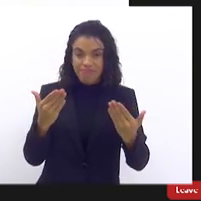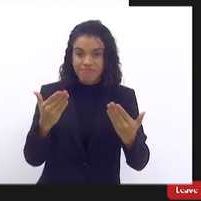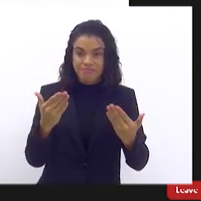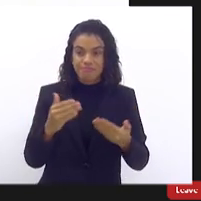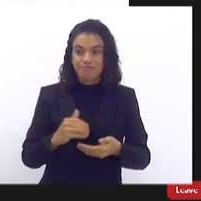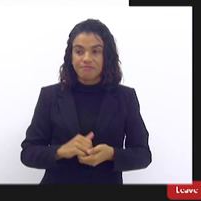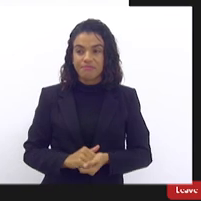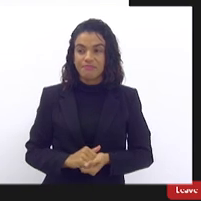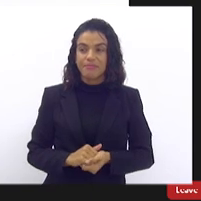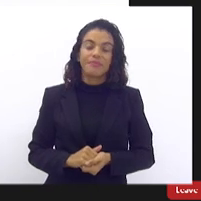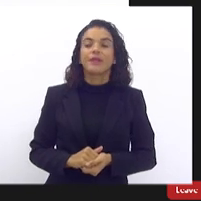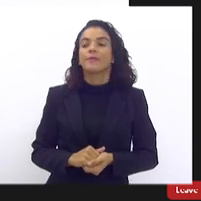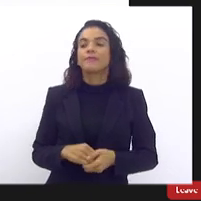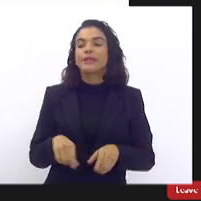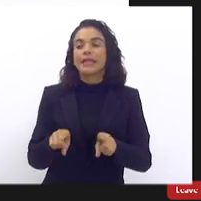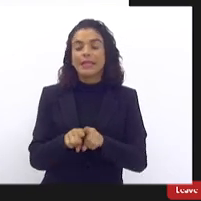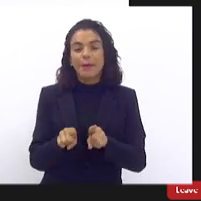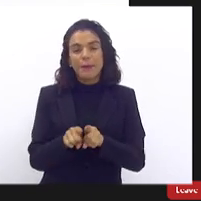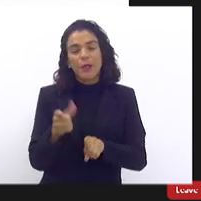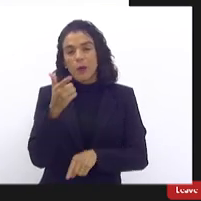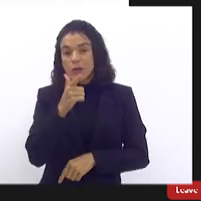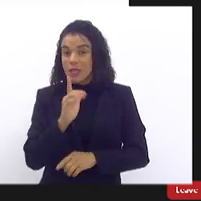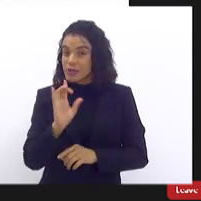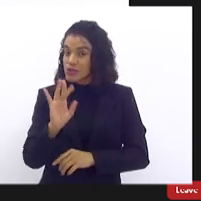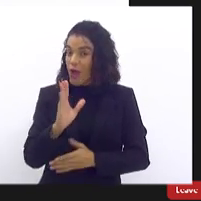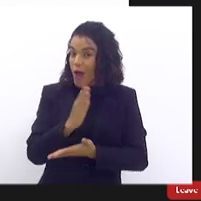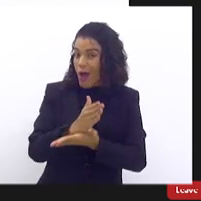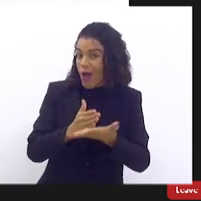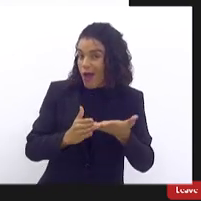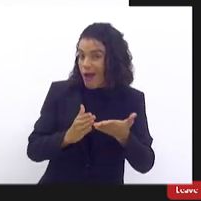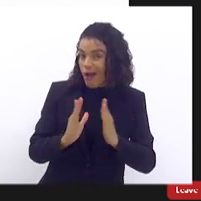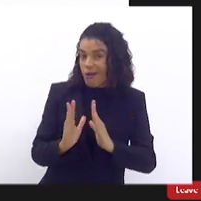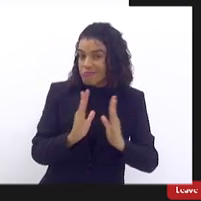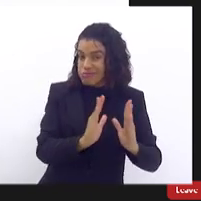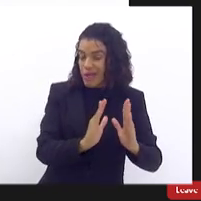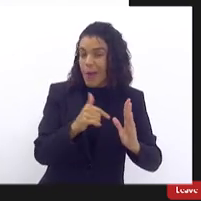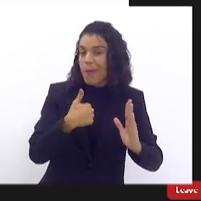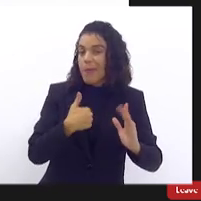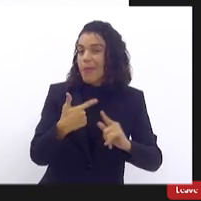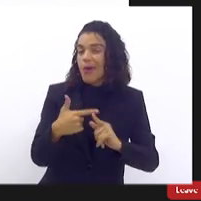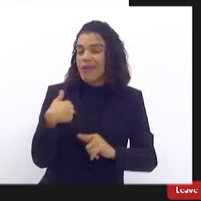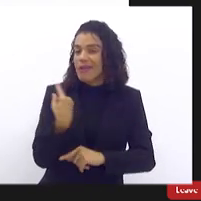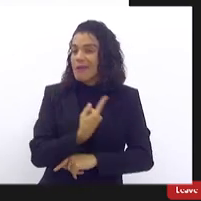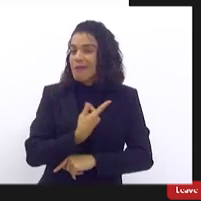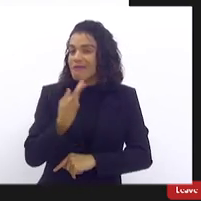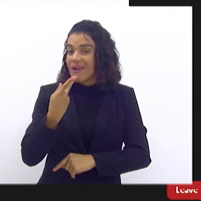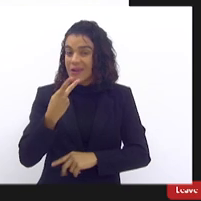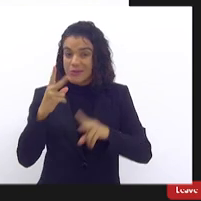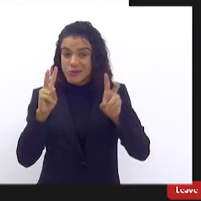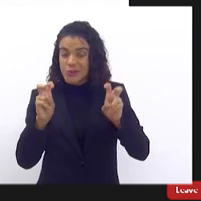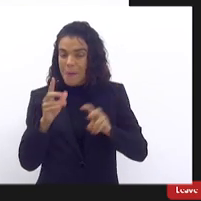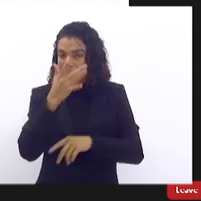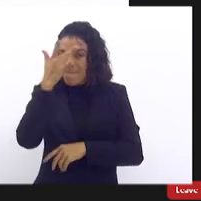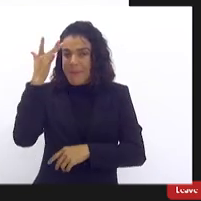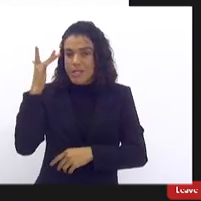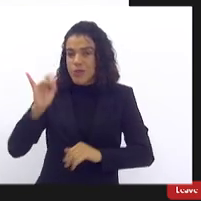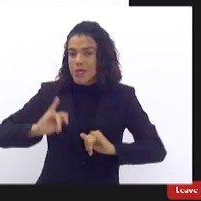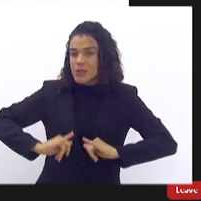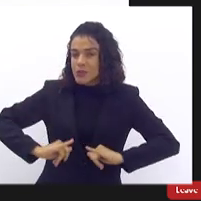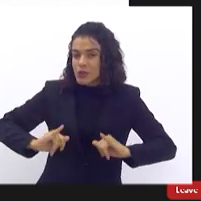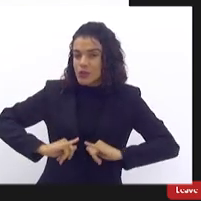disso. E eles ainda dão conta só de uma parte, porque a gente está falando de pessoas que